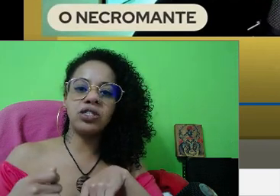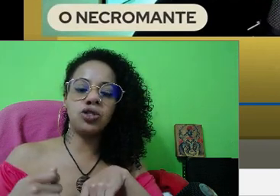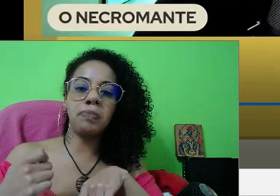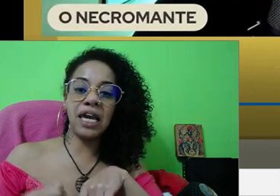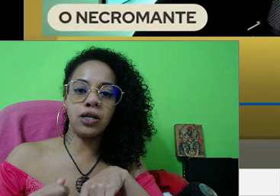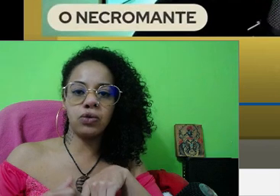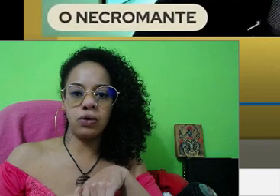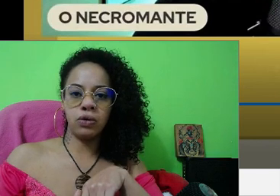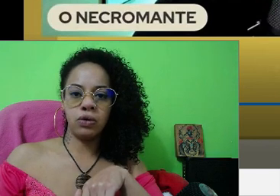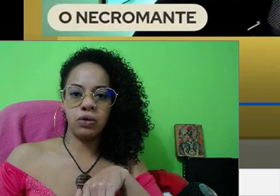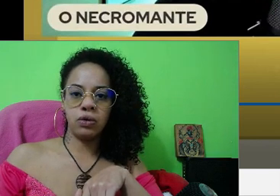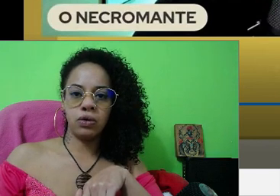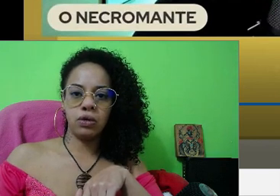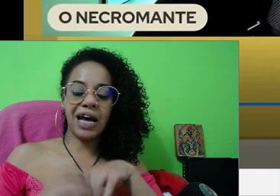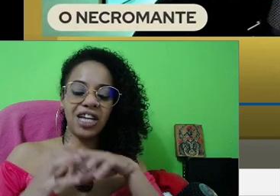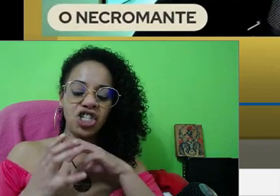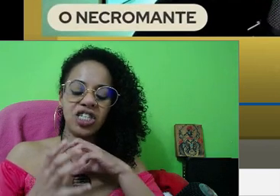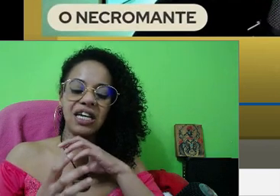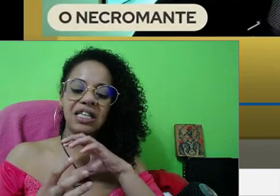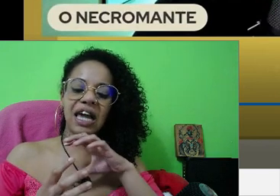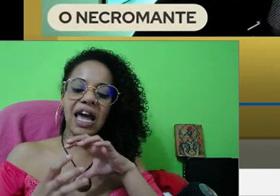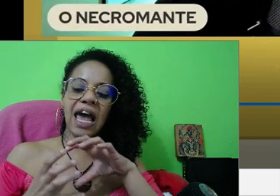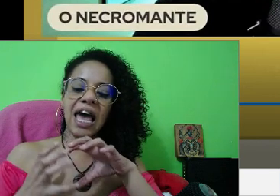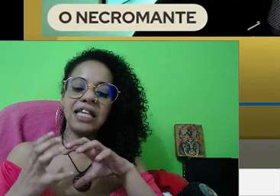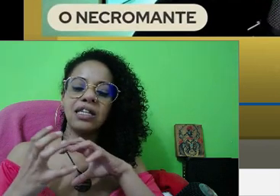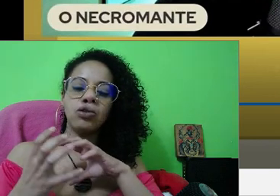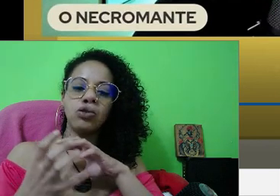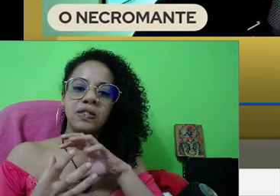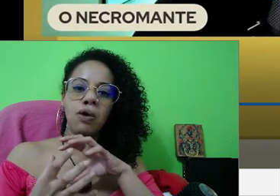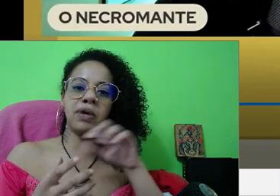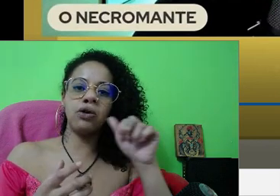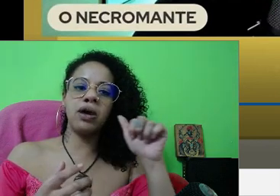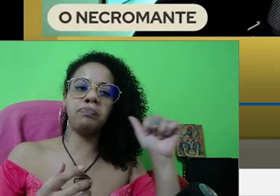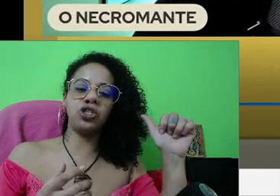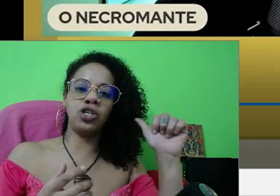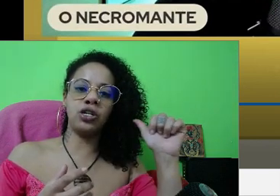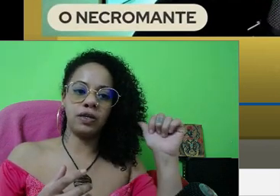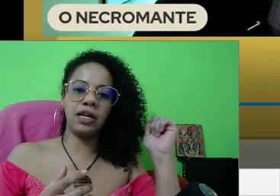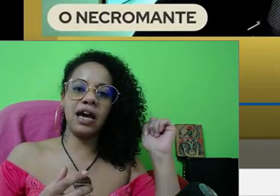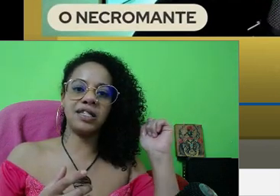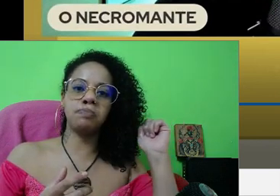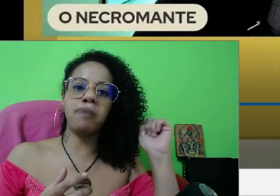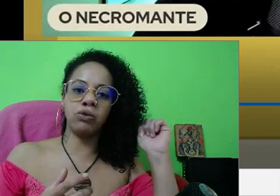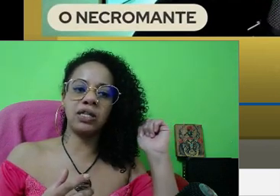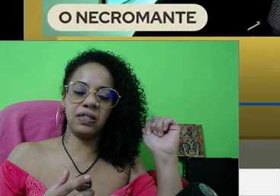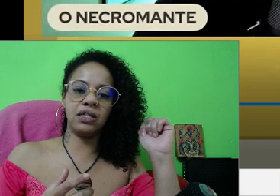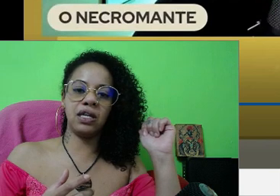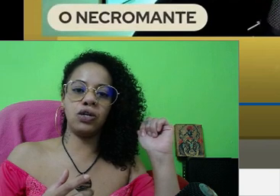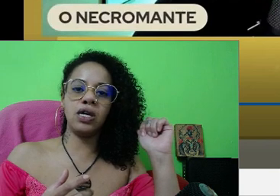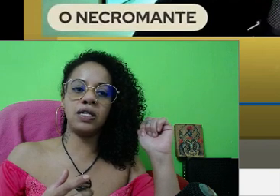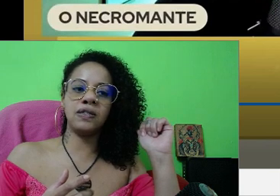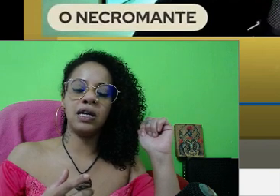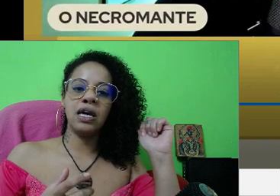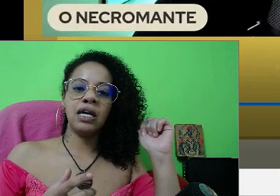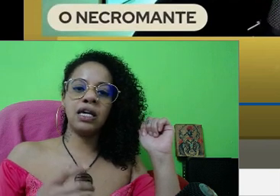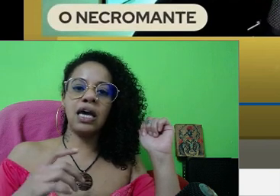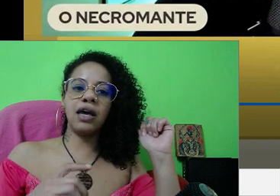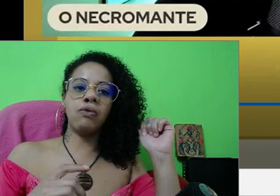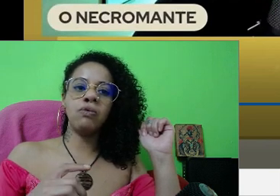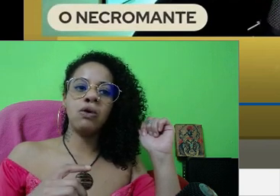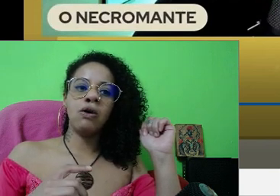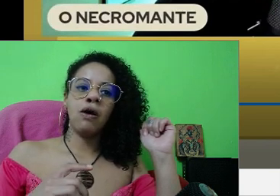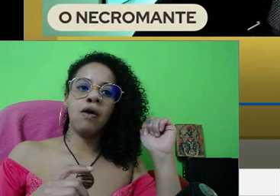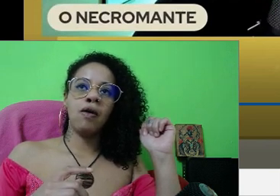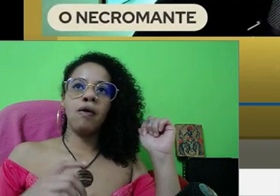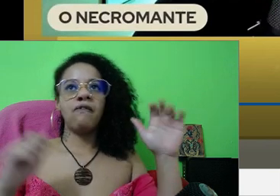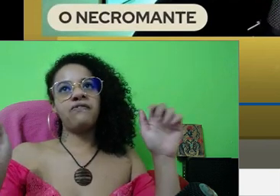gasto é investimento a gente tem que ter essa noção para não repetir né as pautas anteriores que